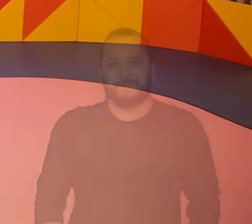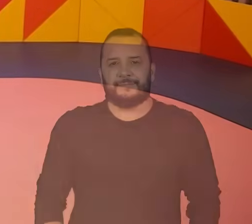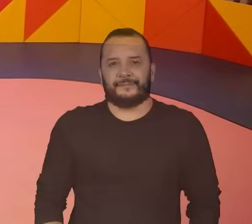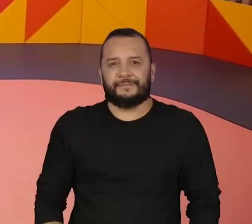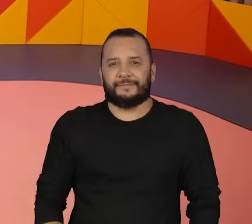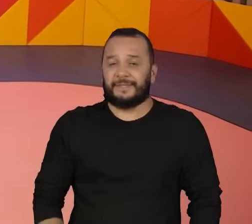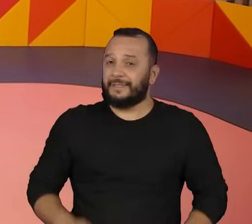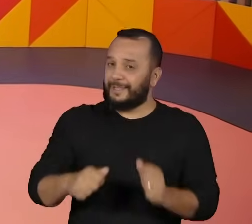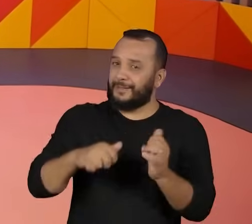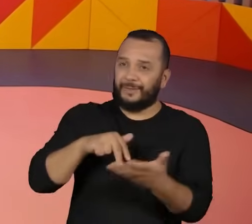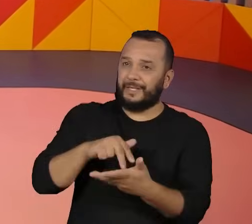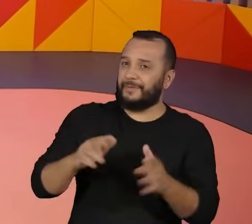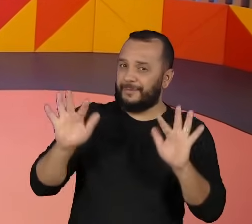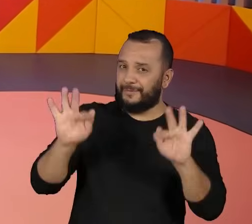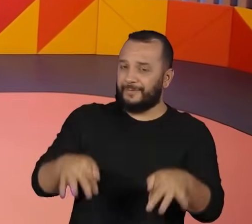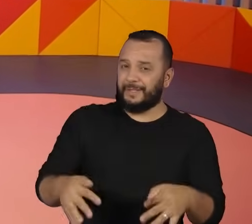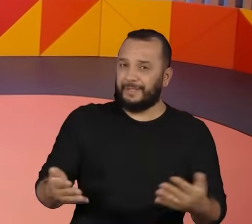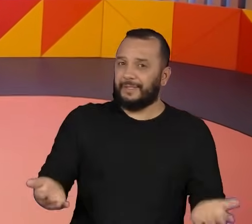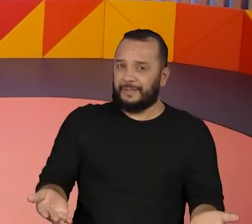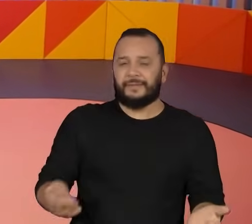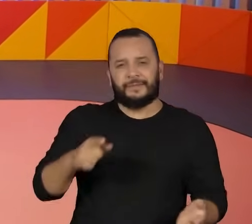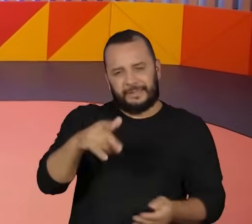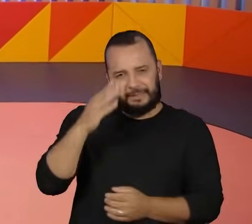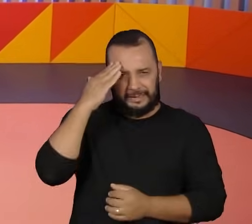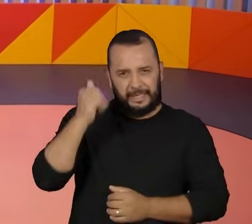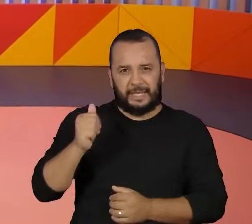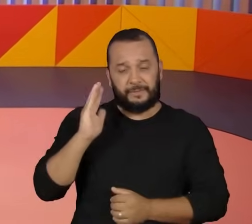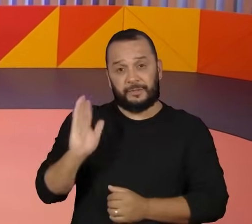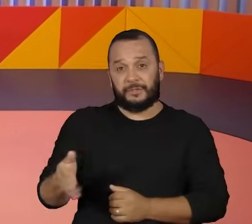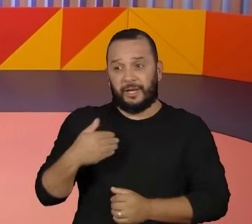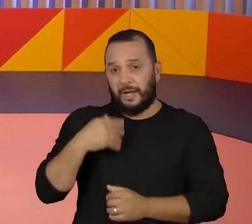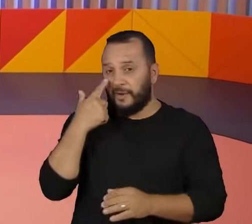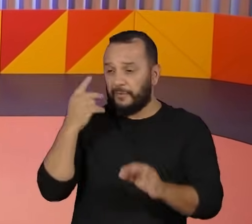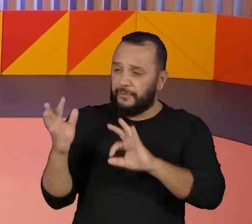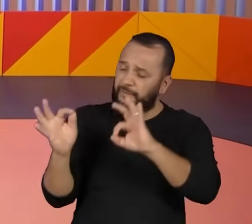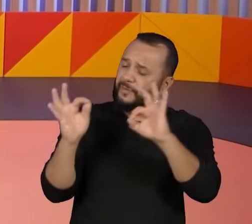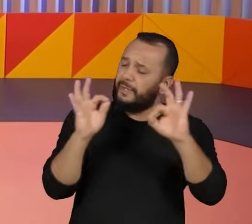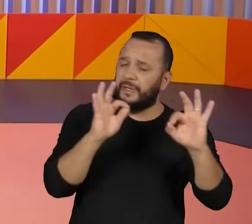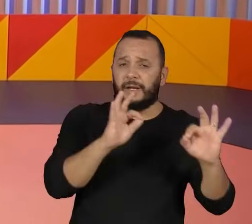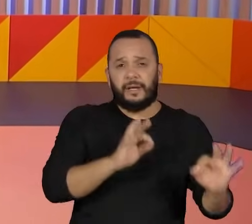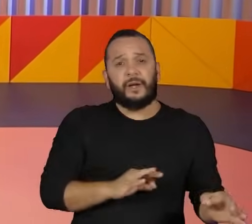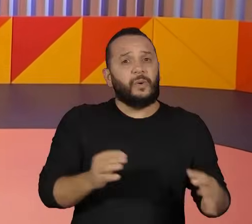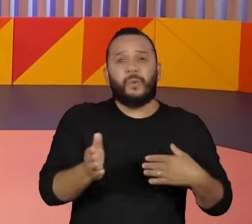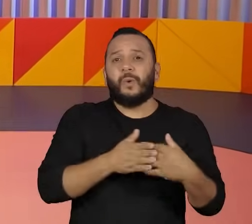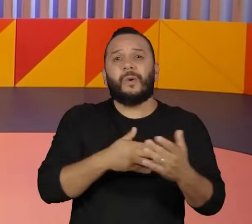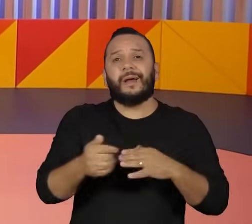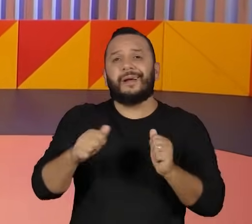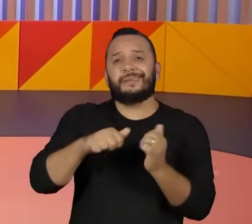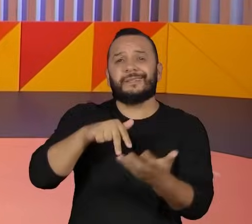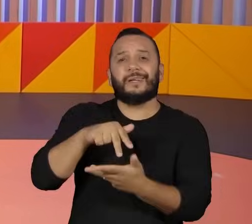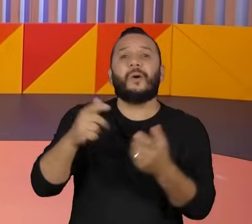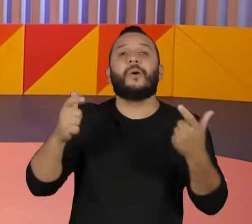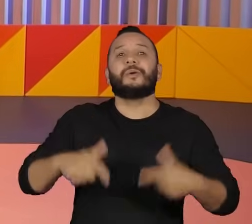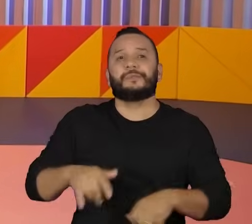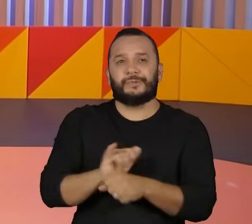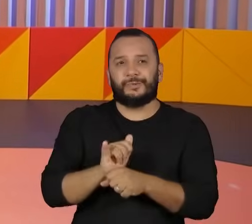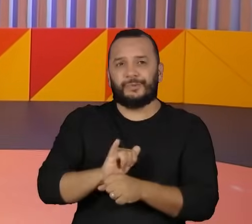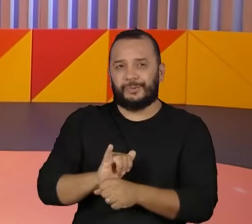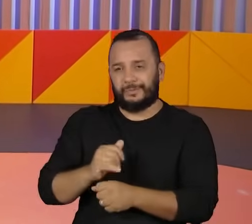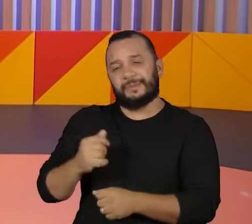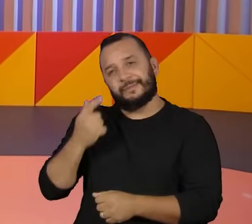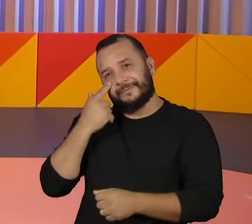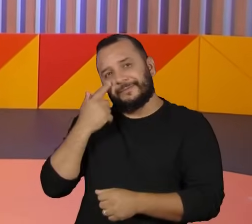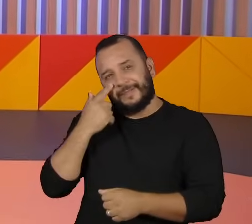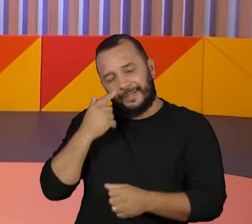E o Estação Livre vai ficando por aqui, mas você já sabe. Reveja qualquer outra estação no nosso canal do YouTube ou baixa